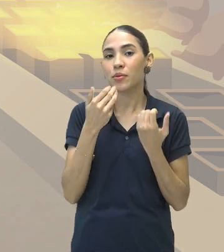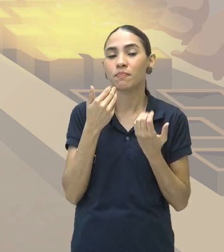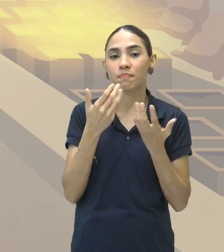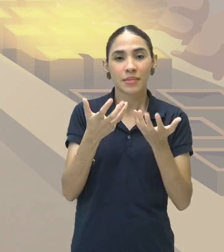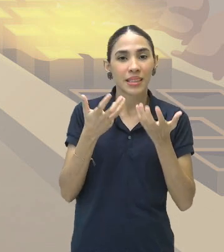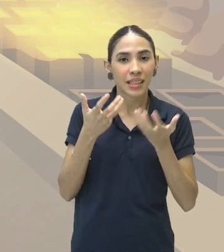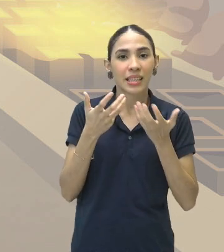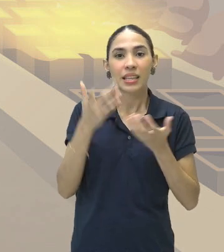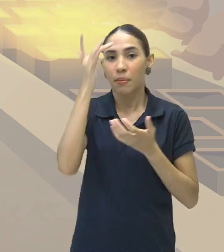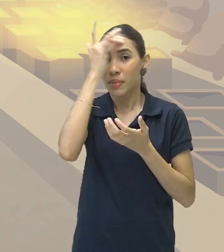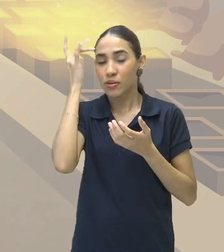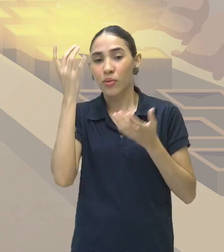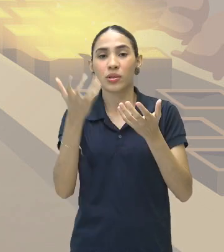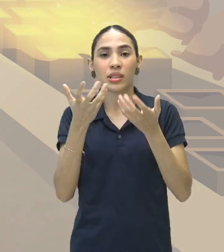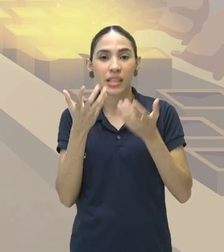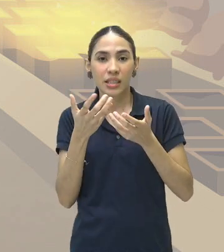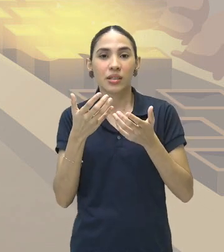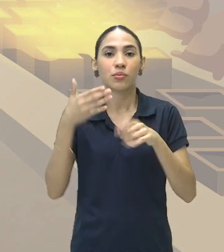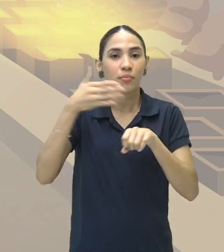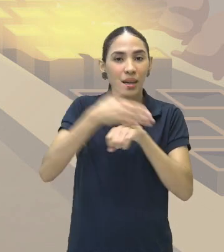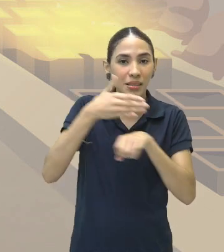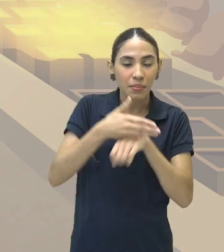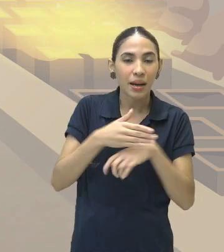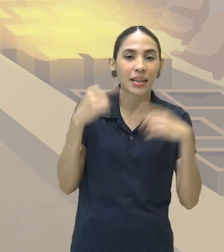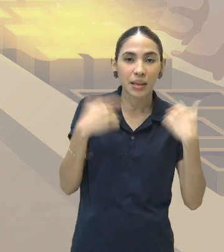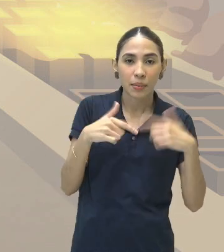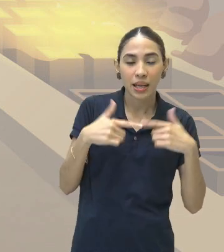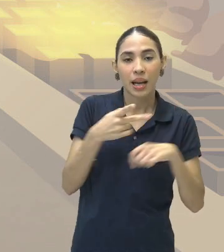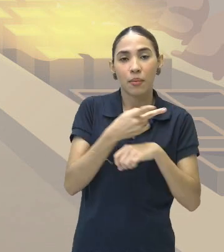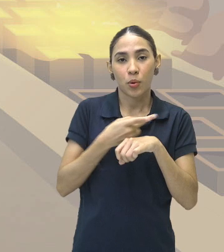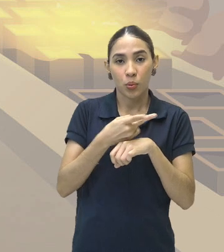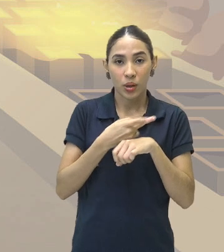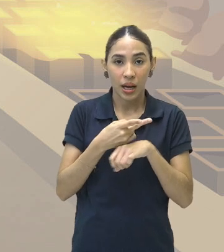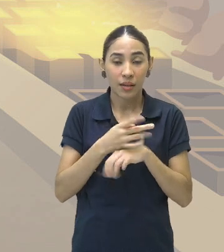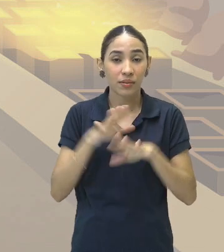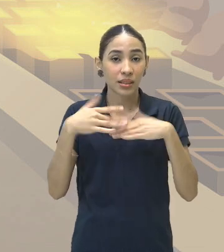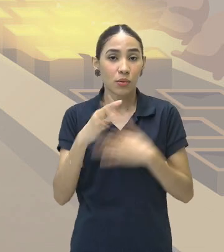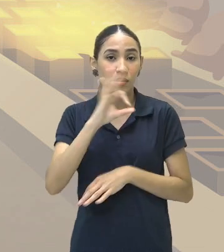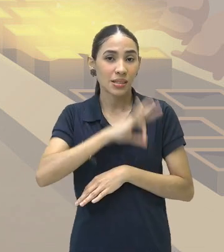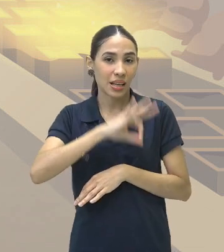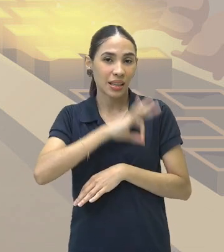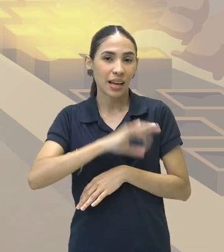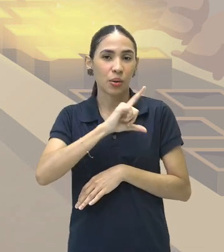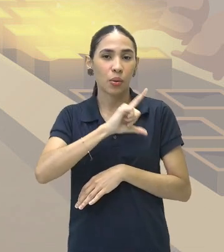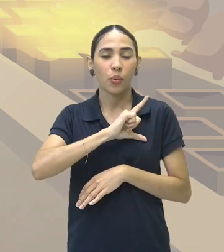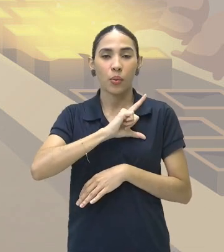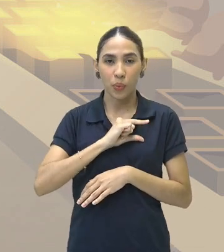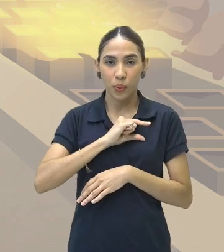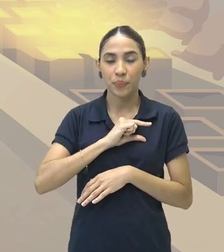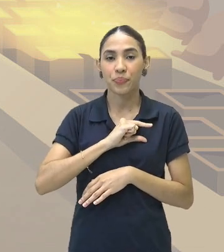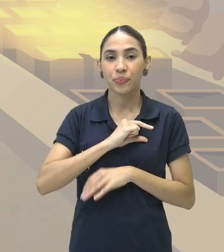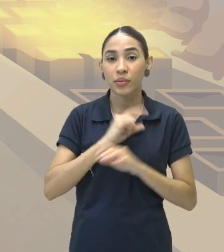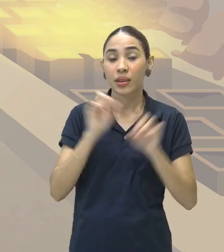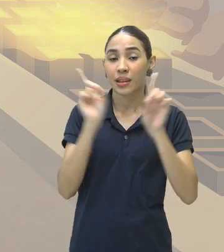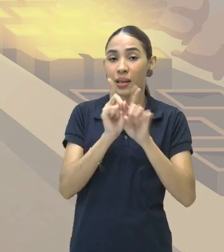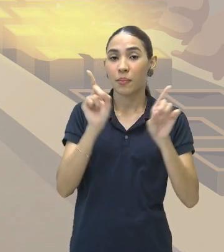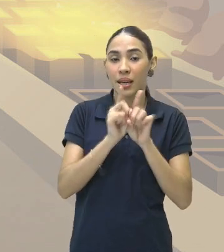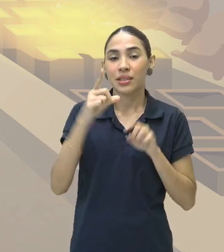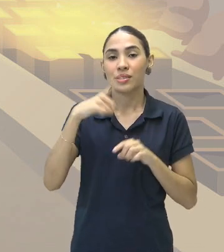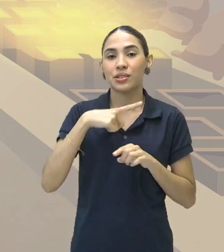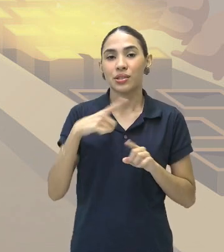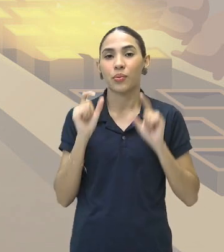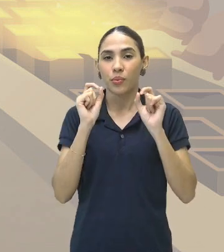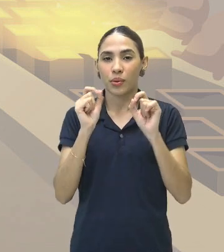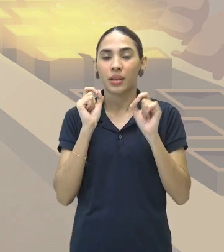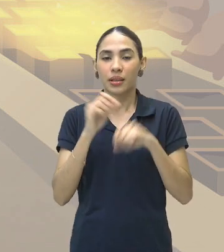Haviam muitas pessoas que queriam trabalhar, que estavam à procura. Então, os salários eles eram muito baixos. Além disso, havia